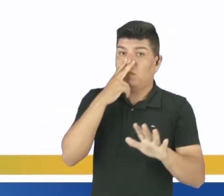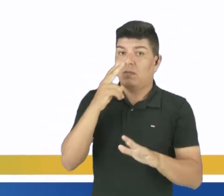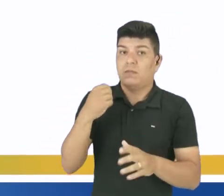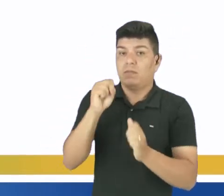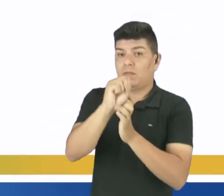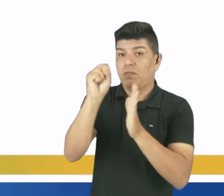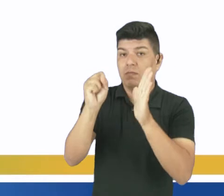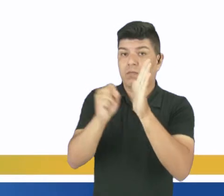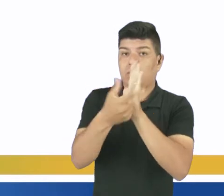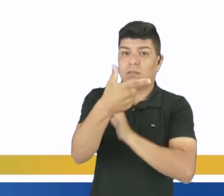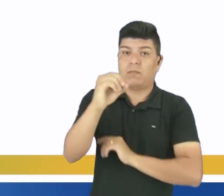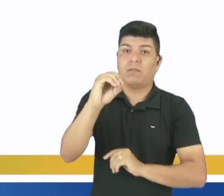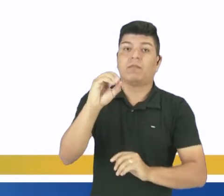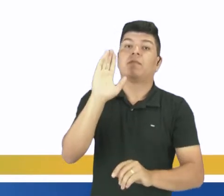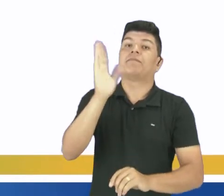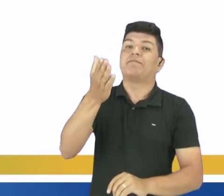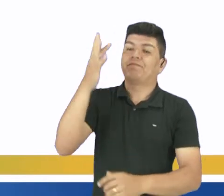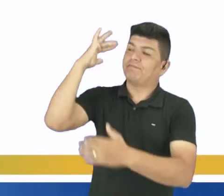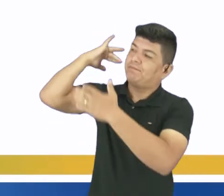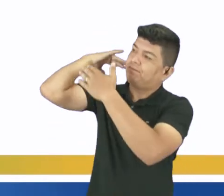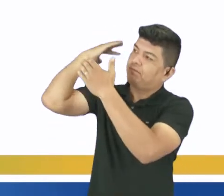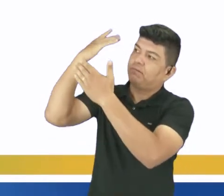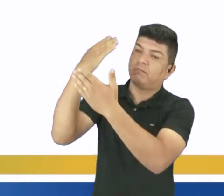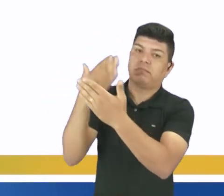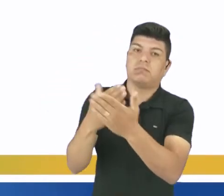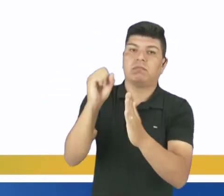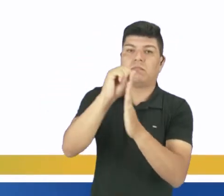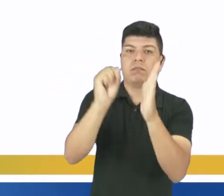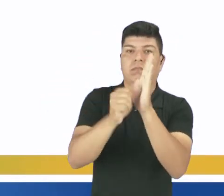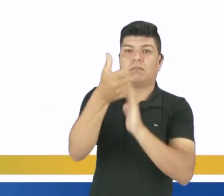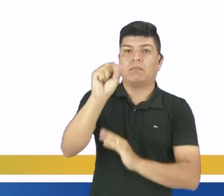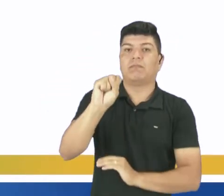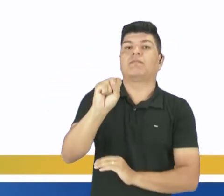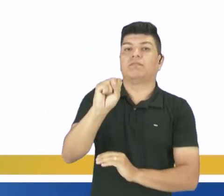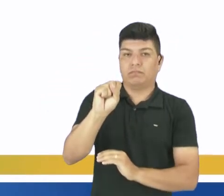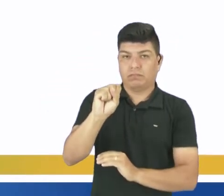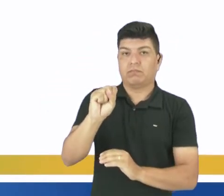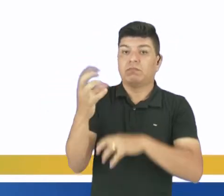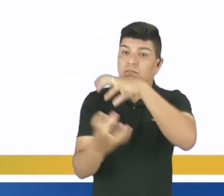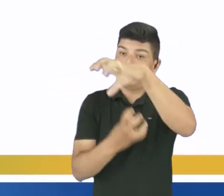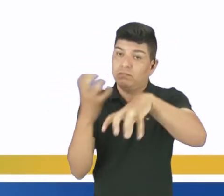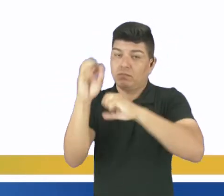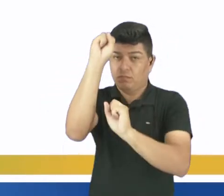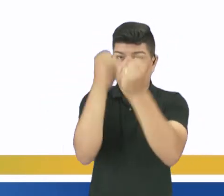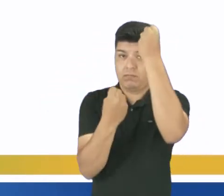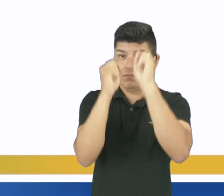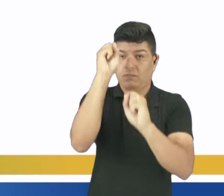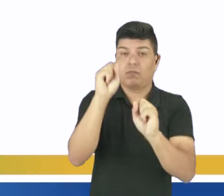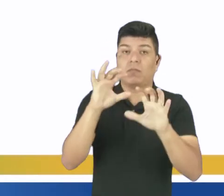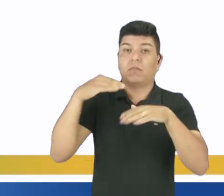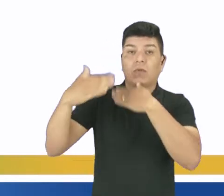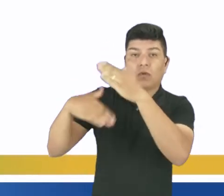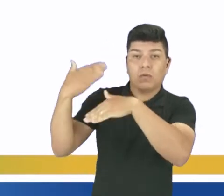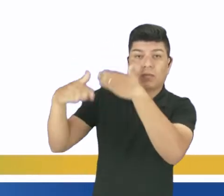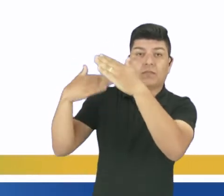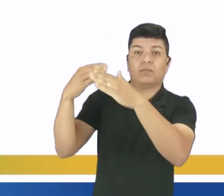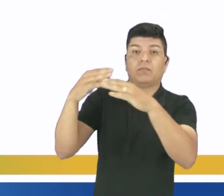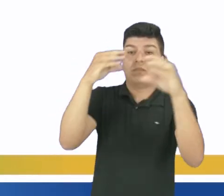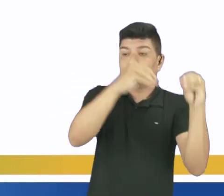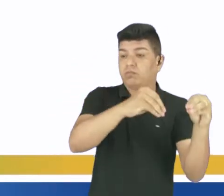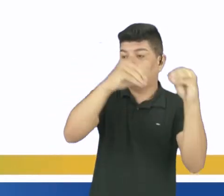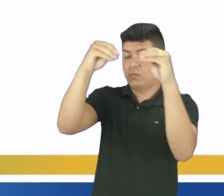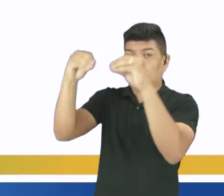do século XX, mas ela já vem do século XVIII. Desde a Revolução Industrial, processo de transição